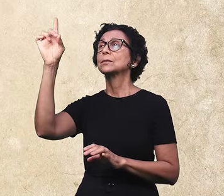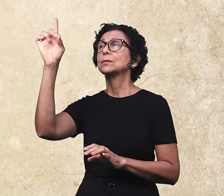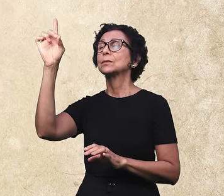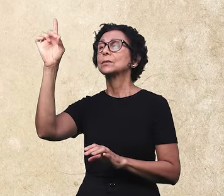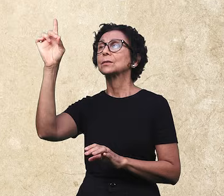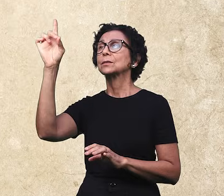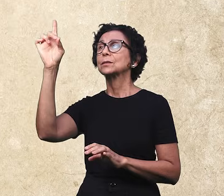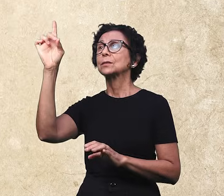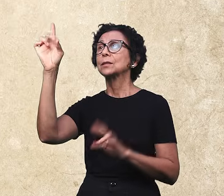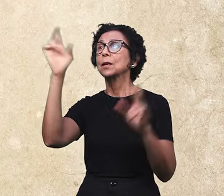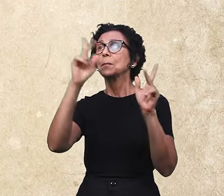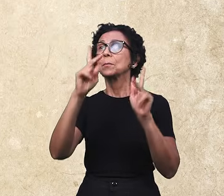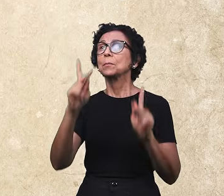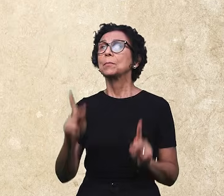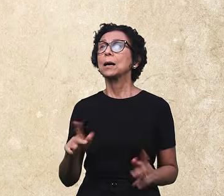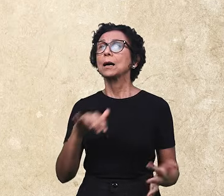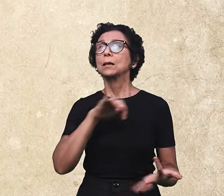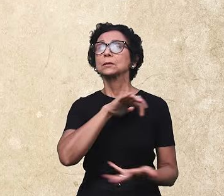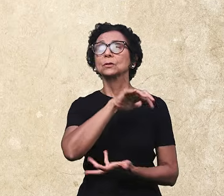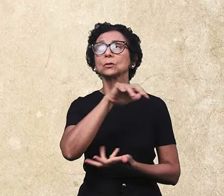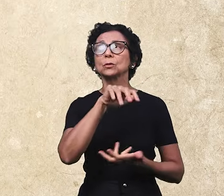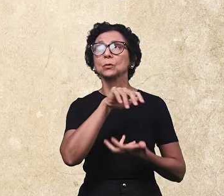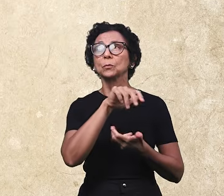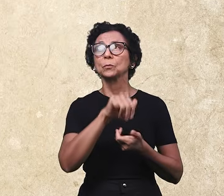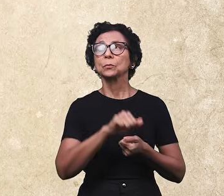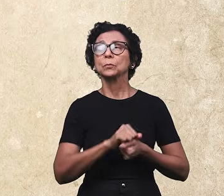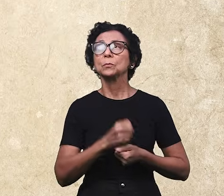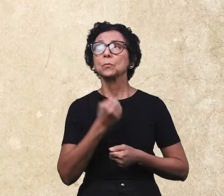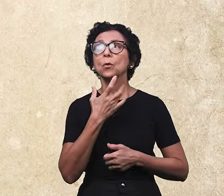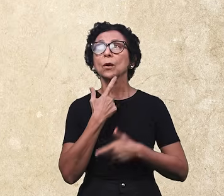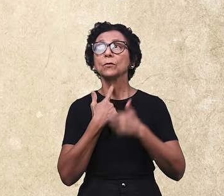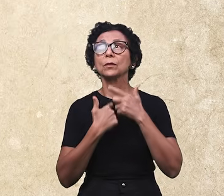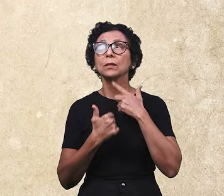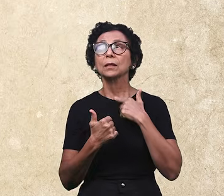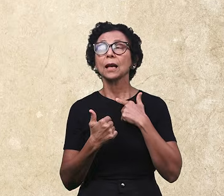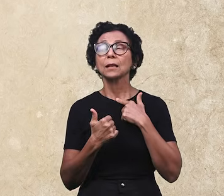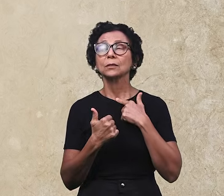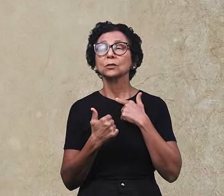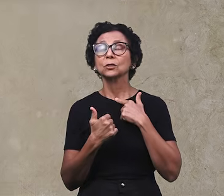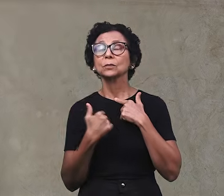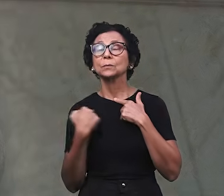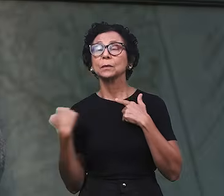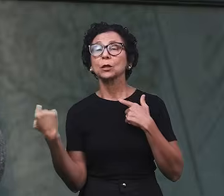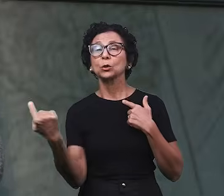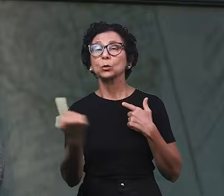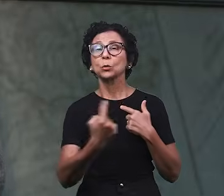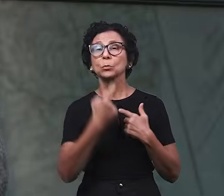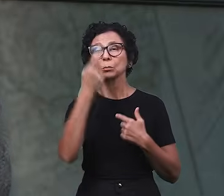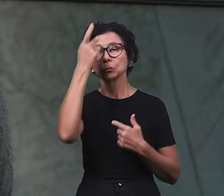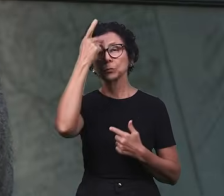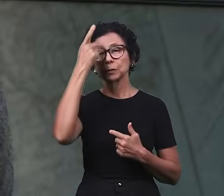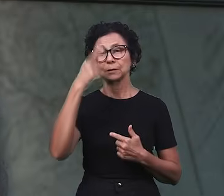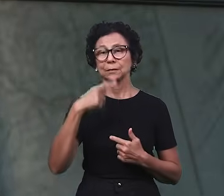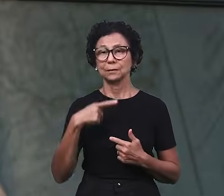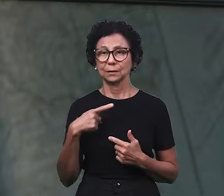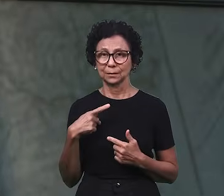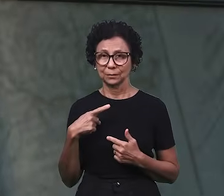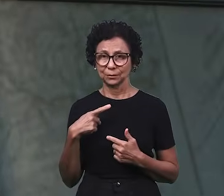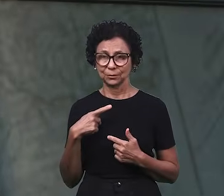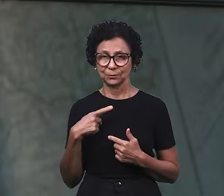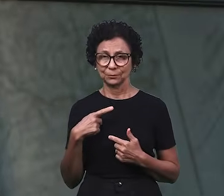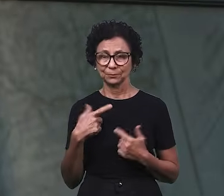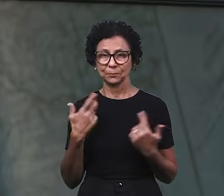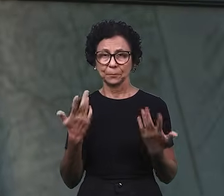paz na terra e boa vontade para com os homens. Mas um sinal era